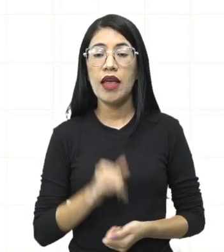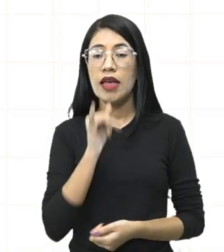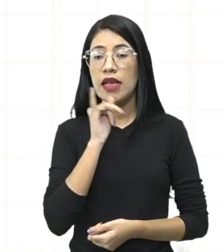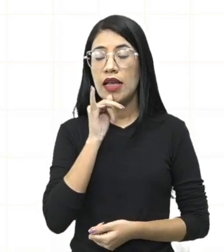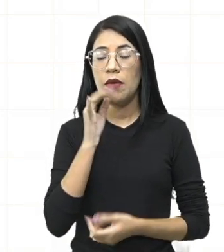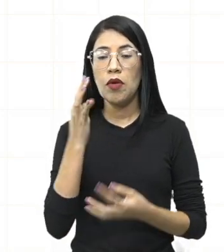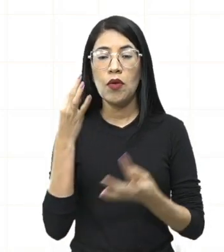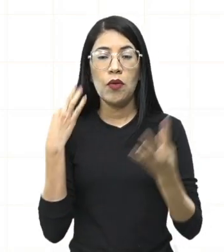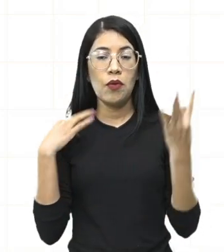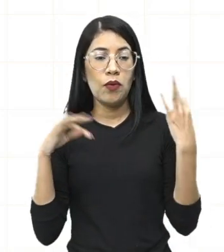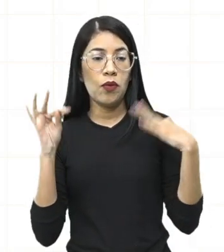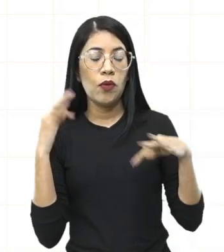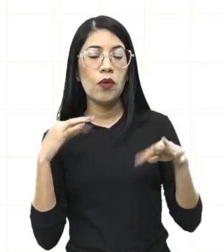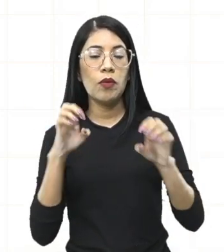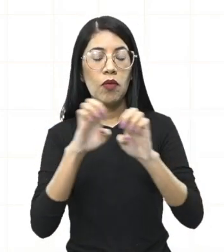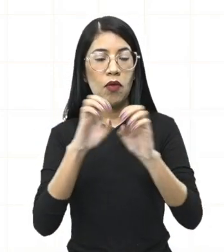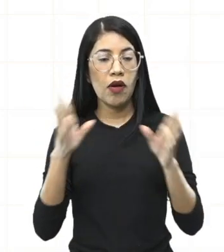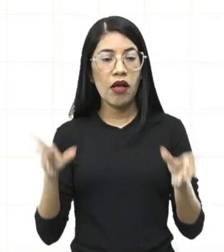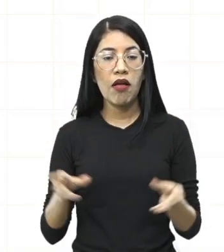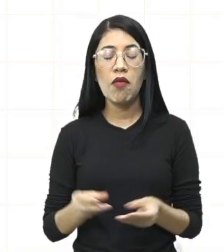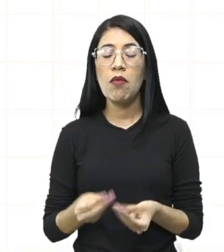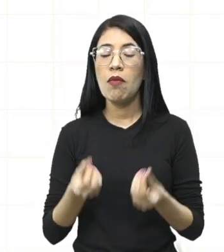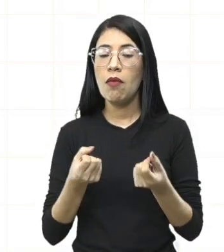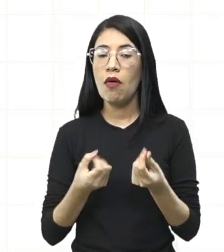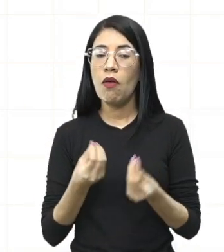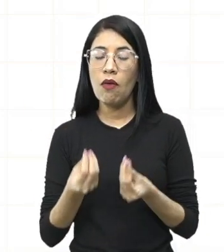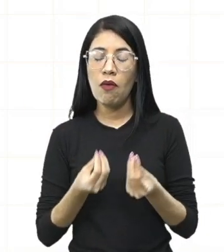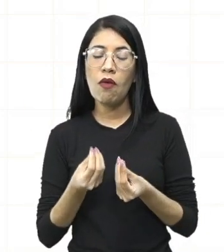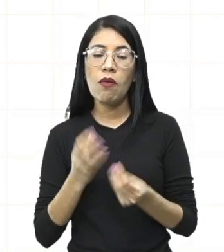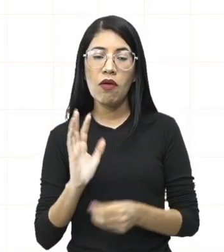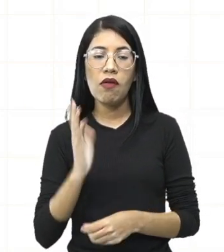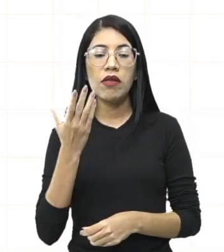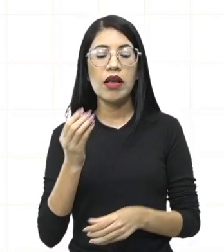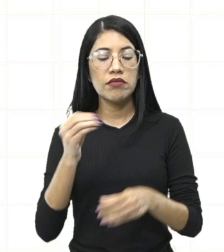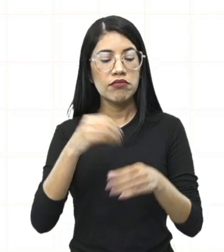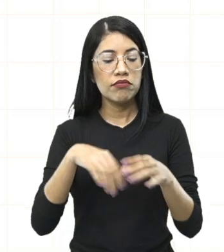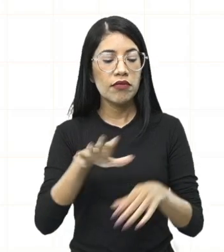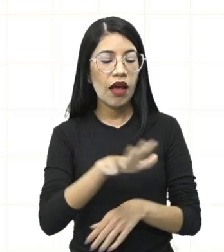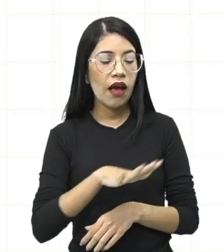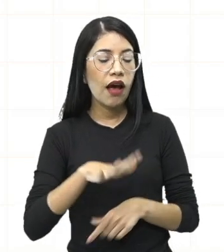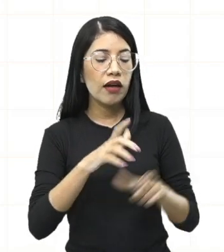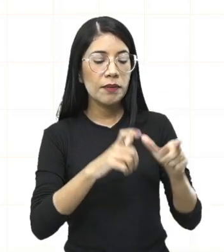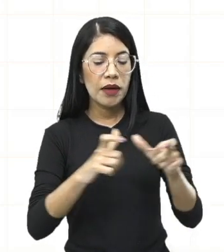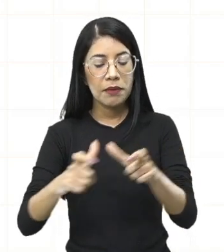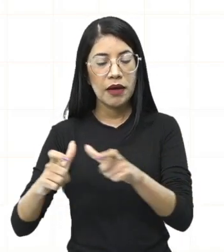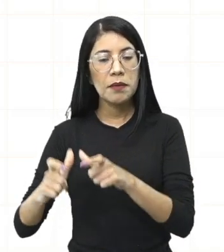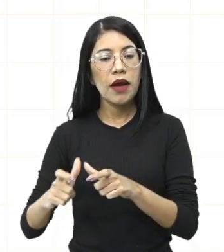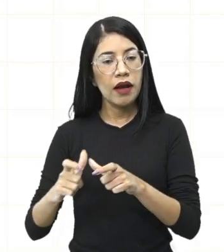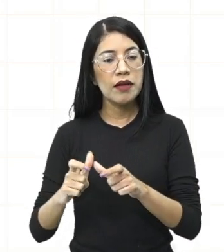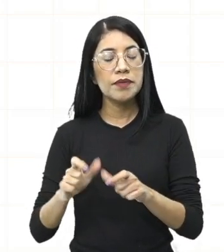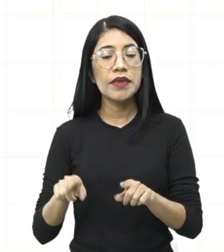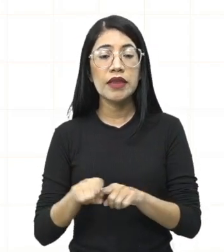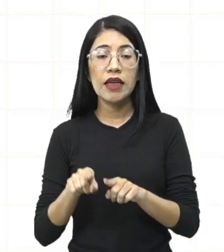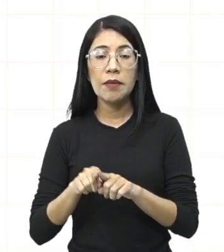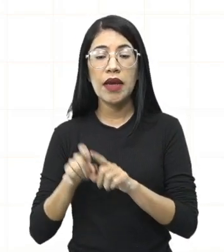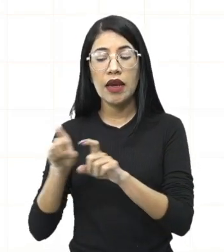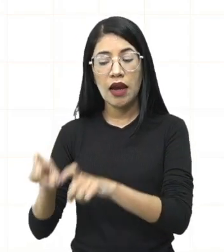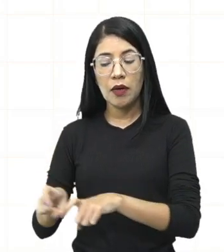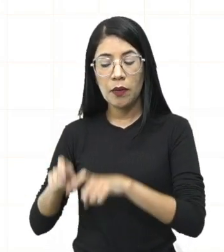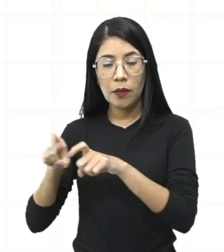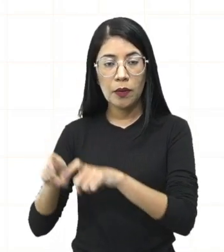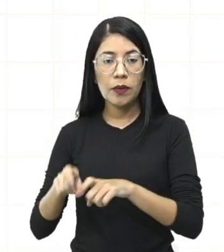o turismo ecológico, que a gente observou que pode ser feito dentro dessas áreas. Nós temos aqui a agricultura